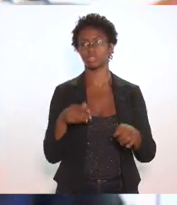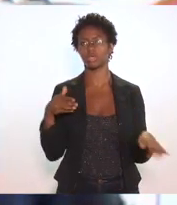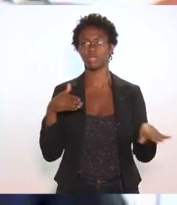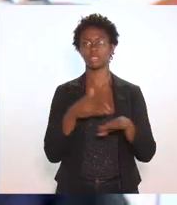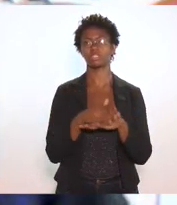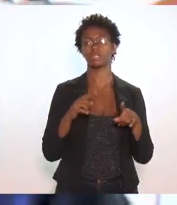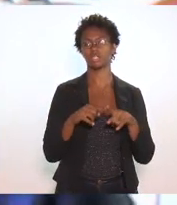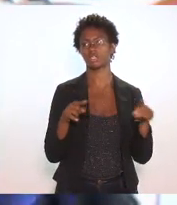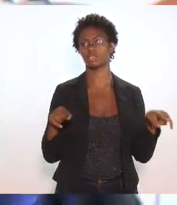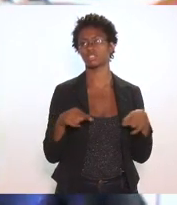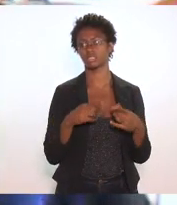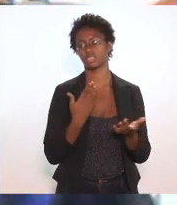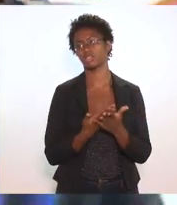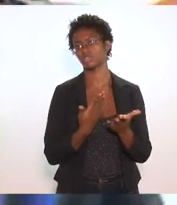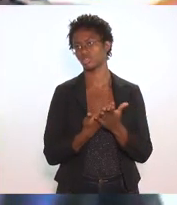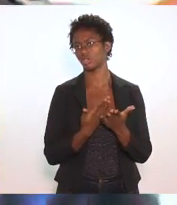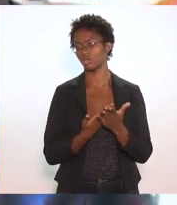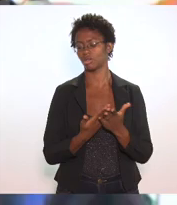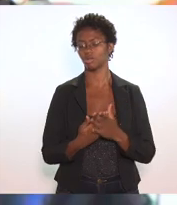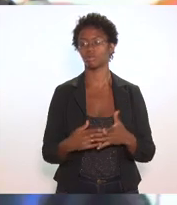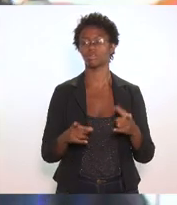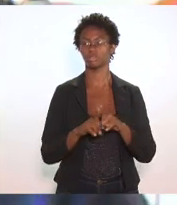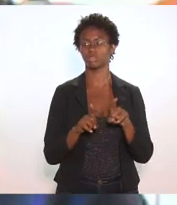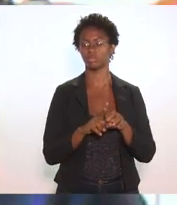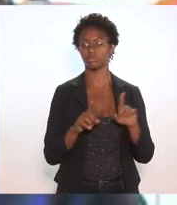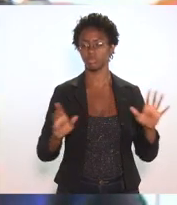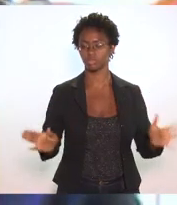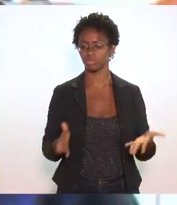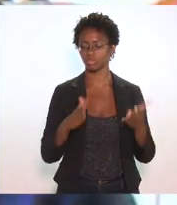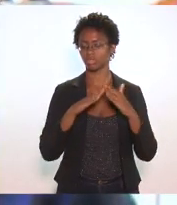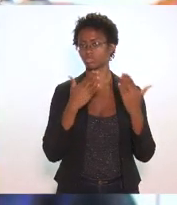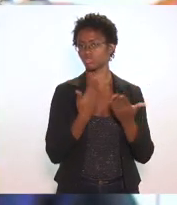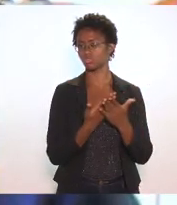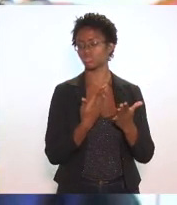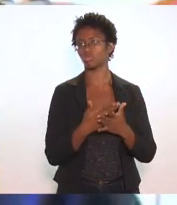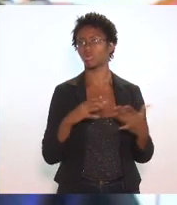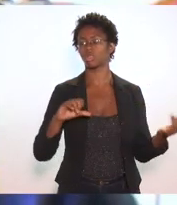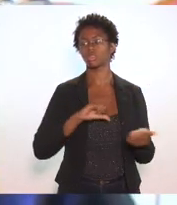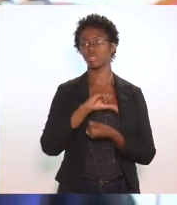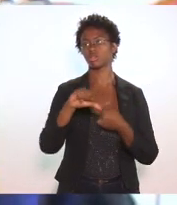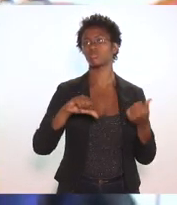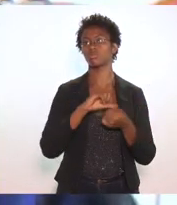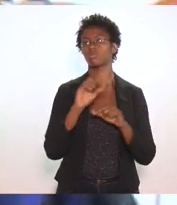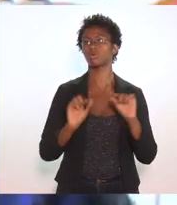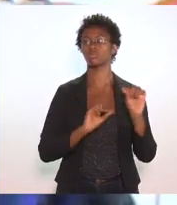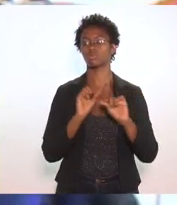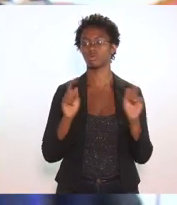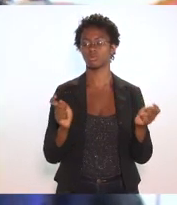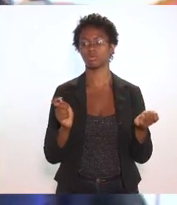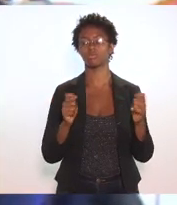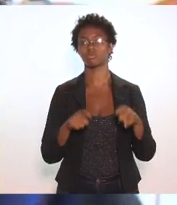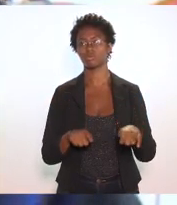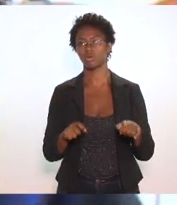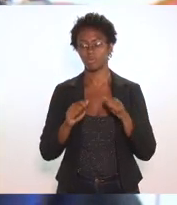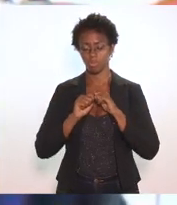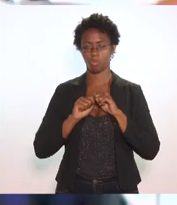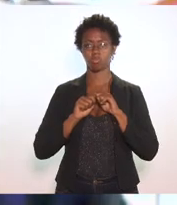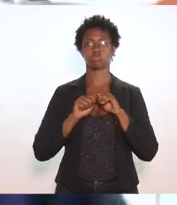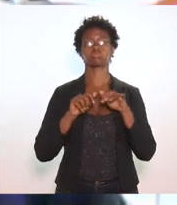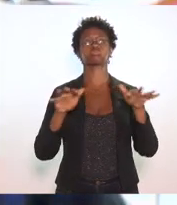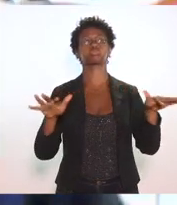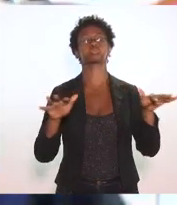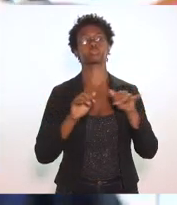acordo com a bandeira estabelecida, fazendo com que a escola se transformasse num potencial bunker de